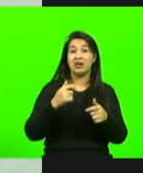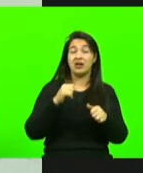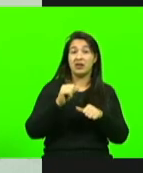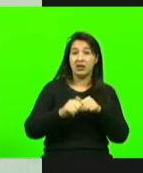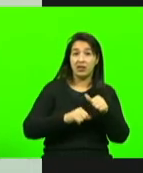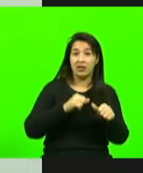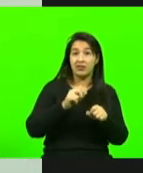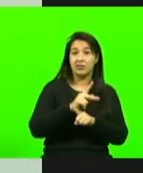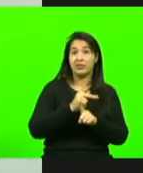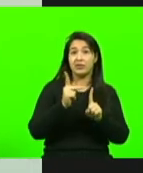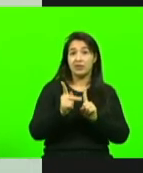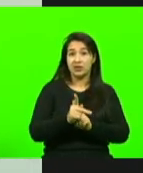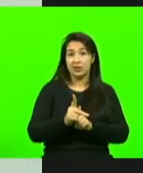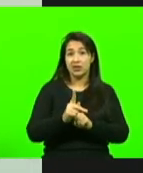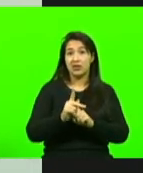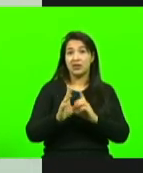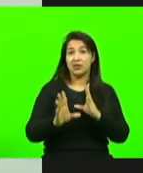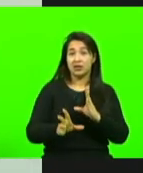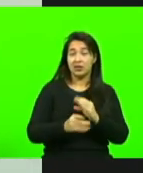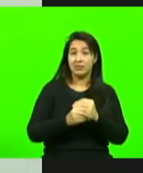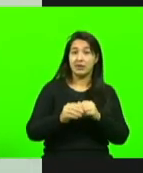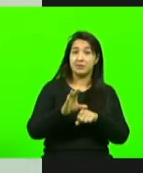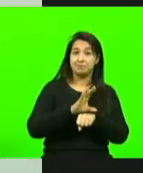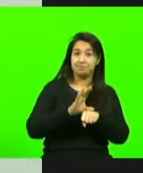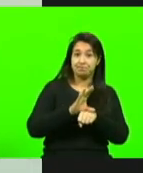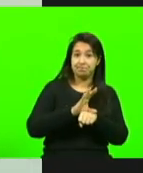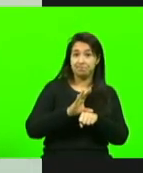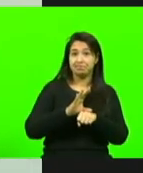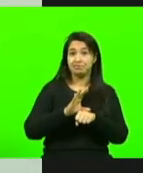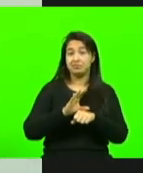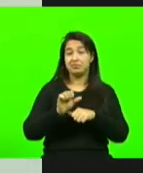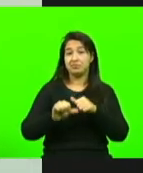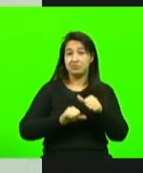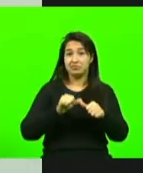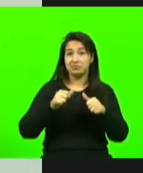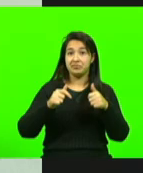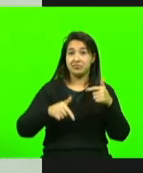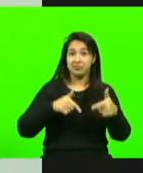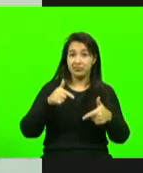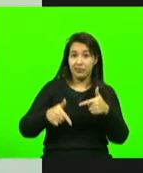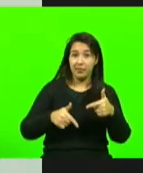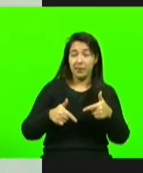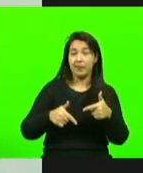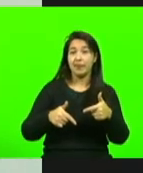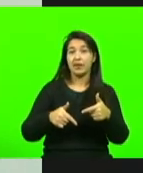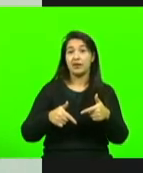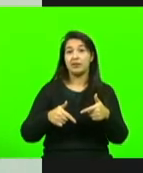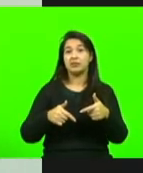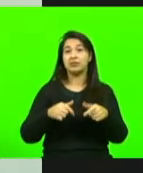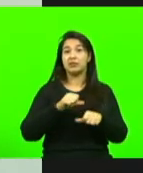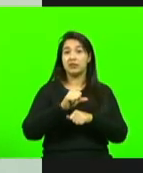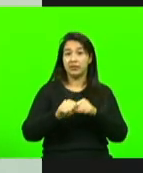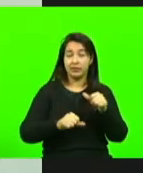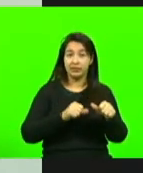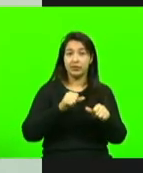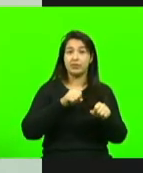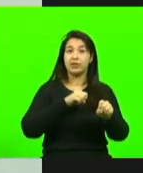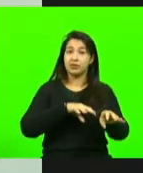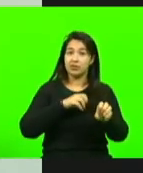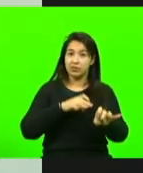previdenciária na emenda constitucional 95 nas reformas educacionais E